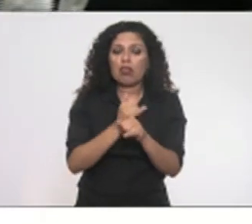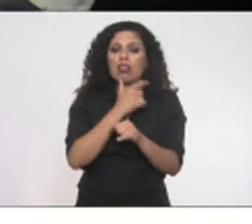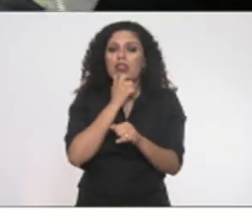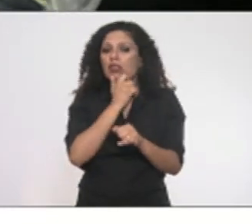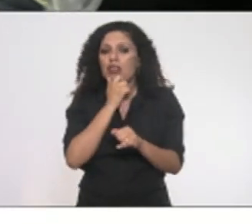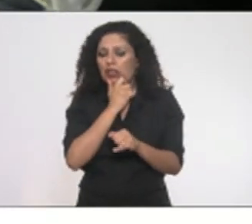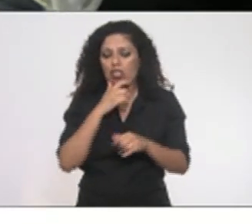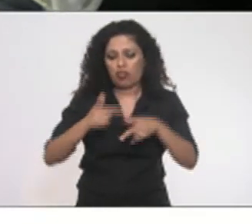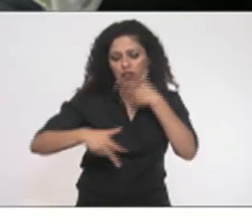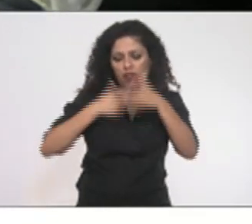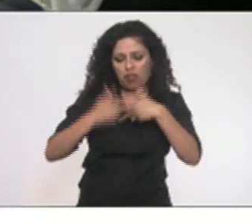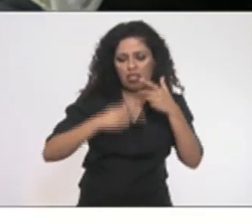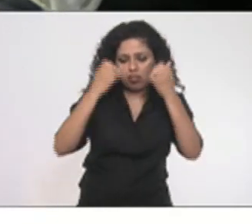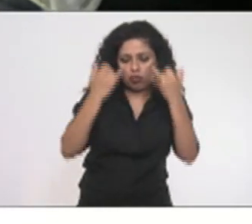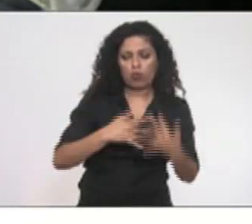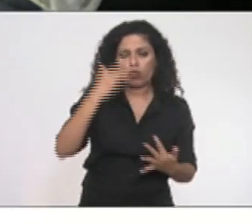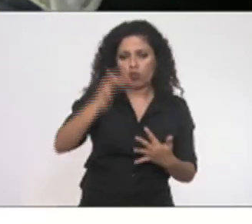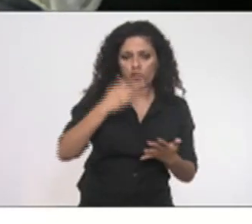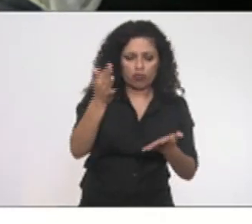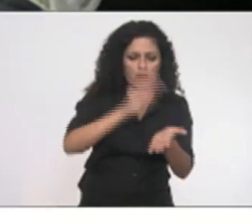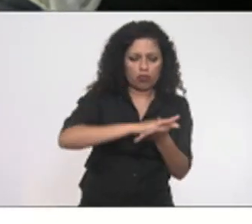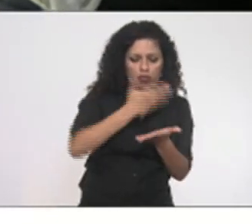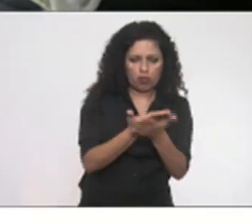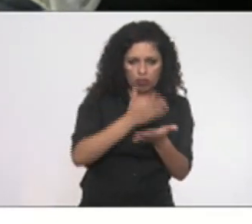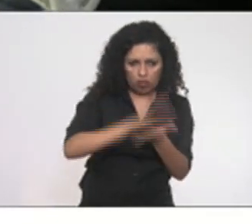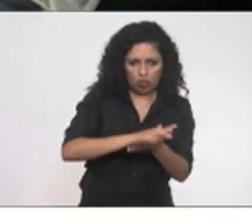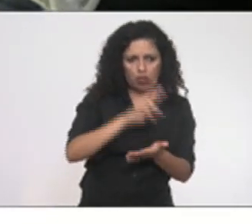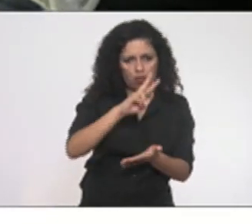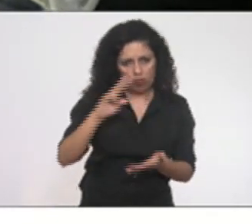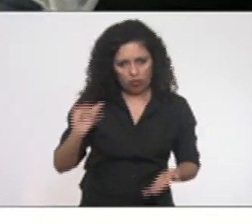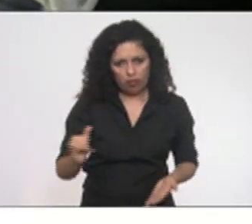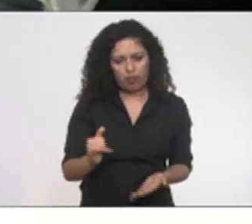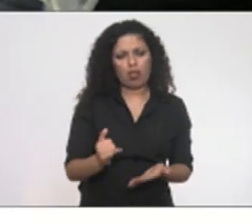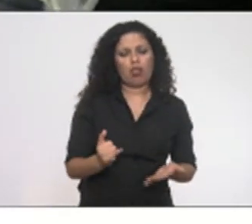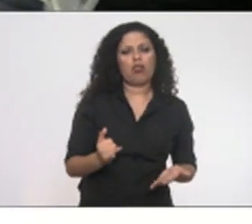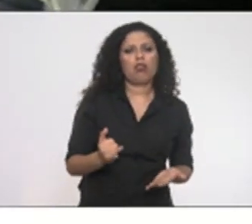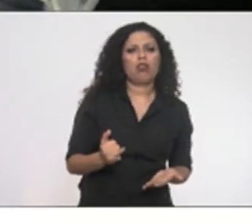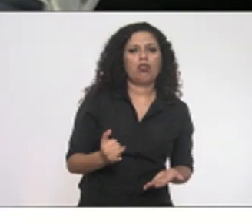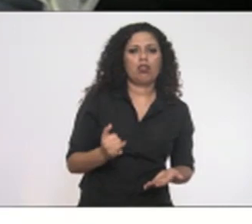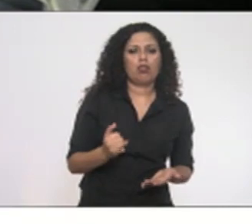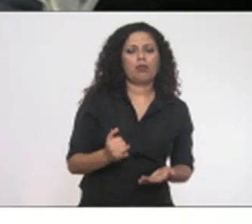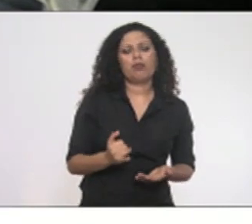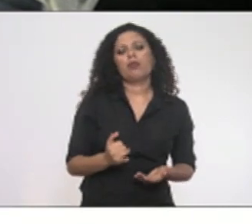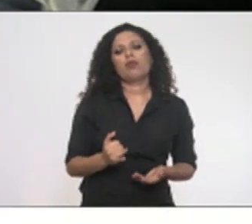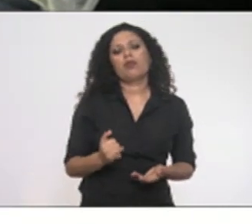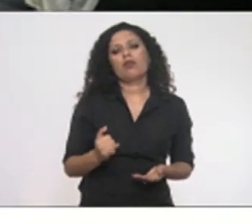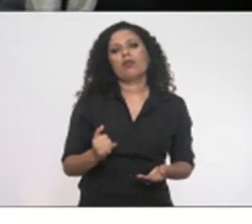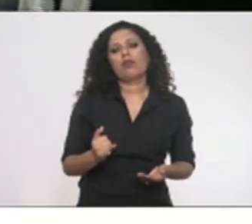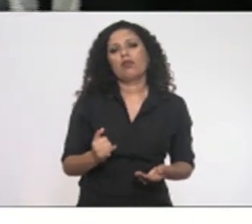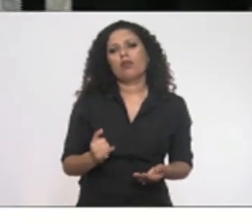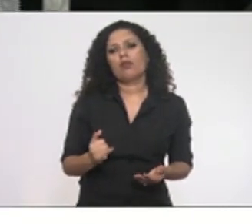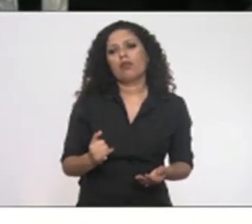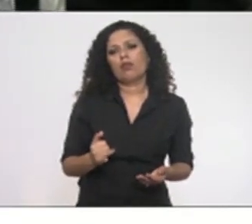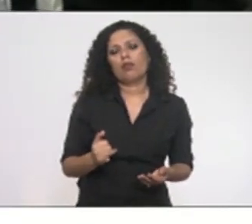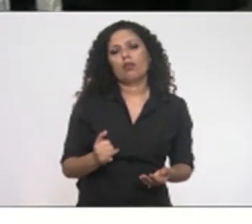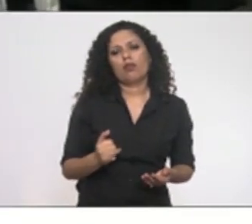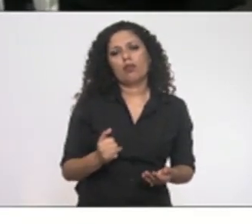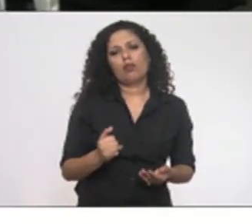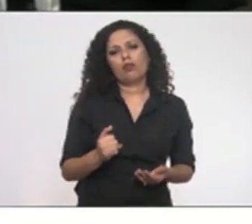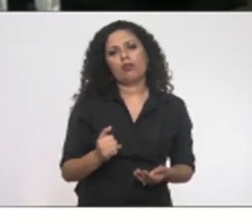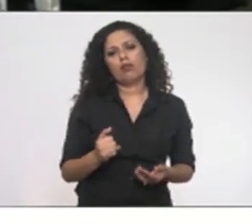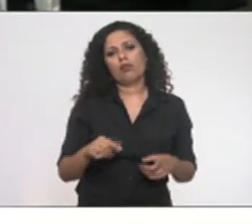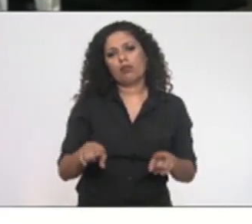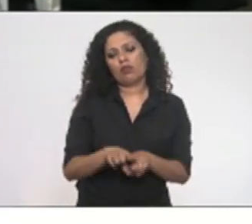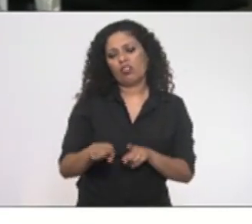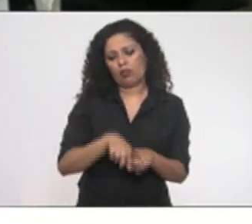corroboram, dão algumas sugestões, mas basicamente corroboram com que estava o modelo que está sendo implementado. E depois